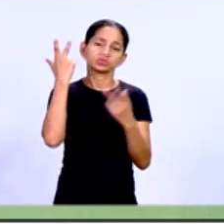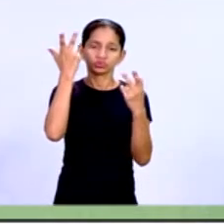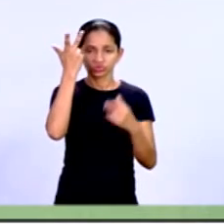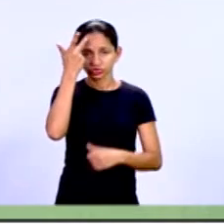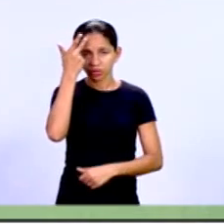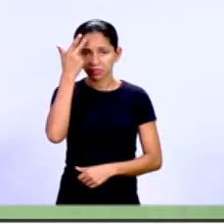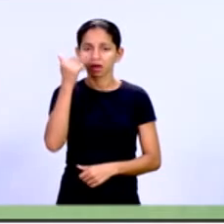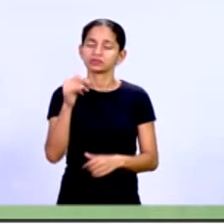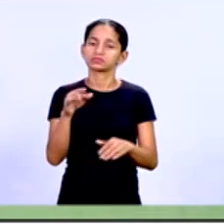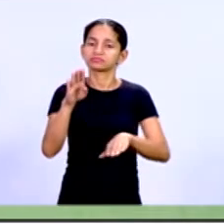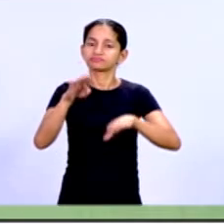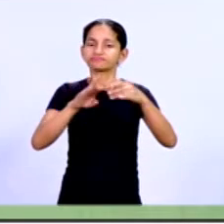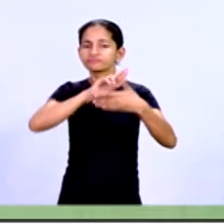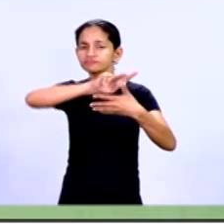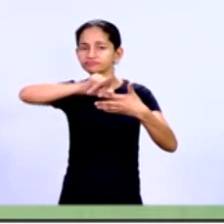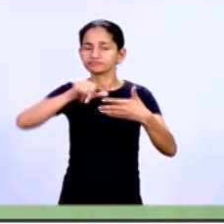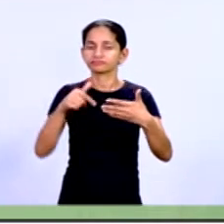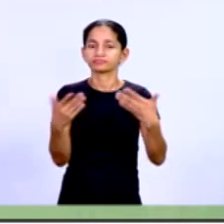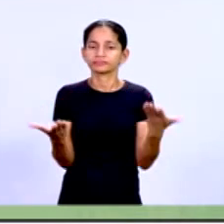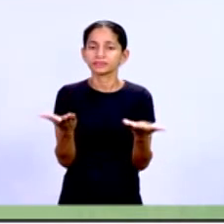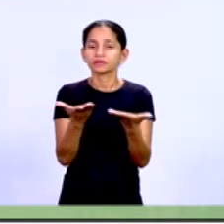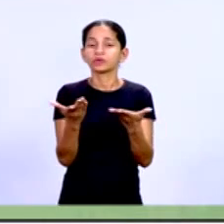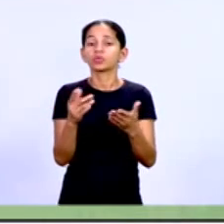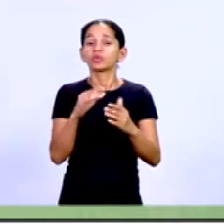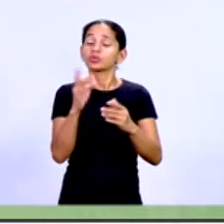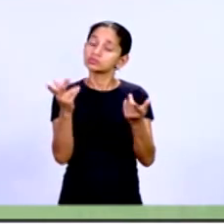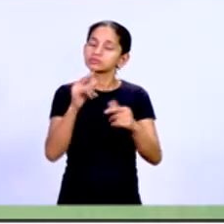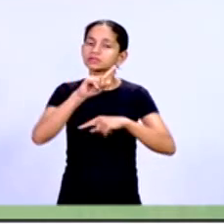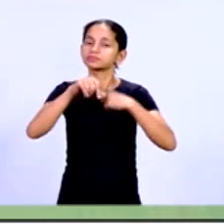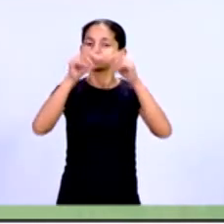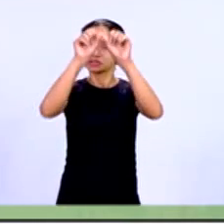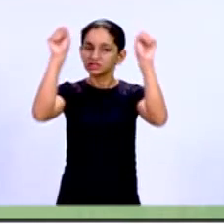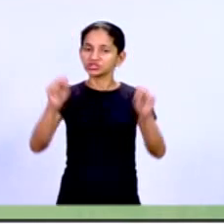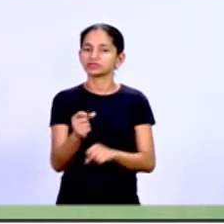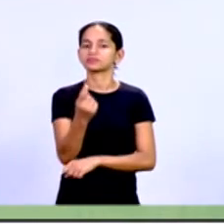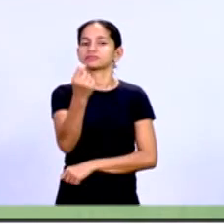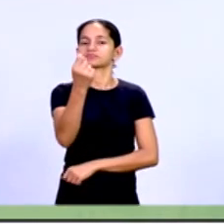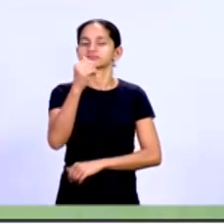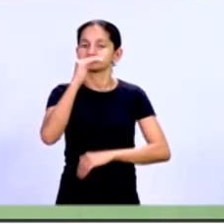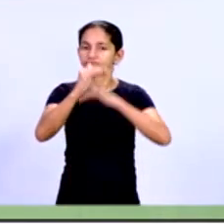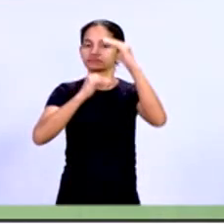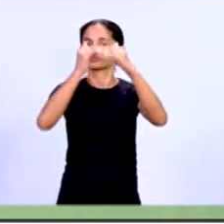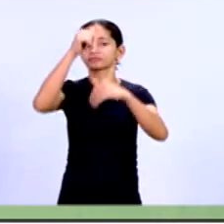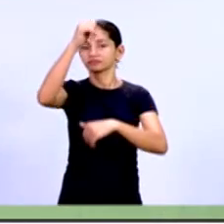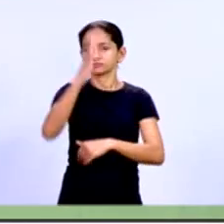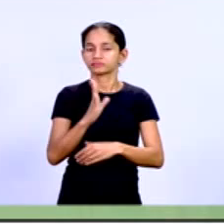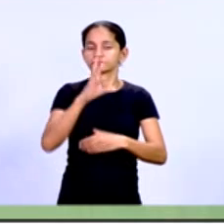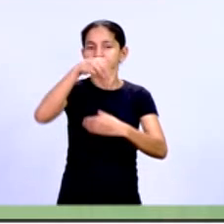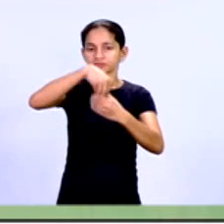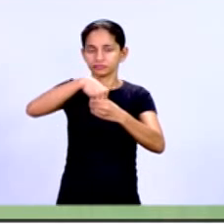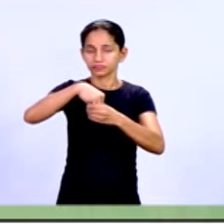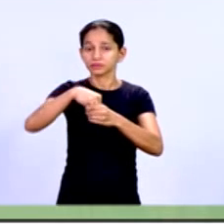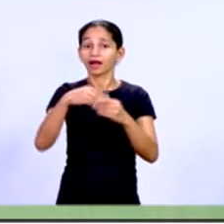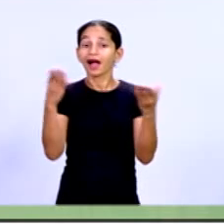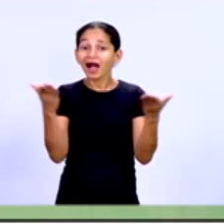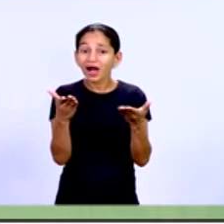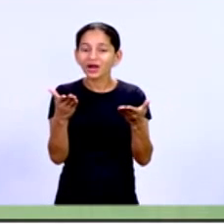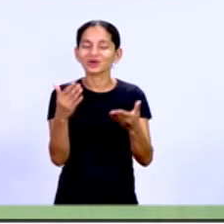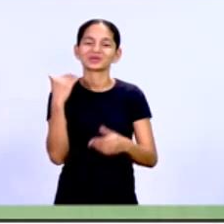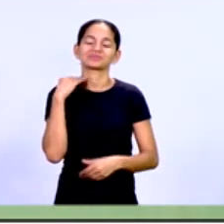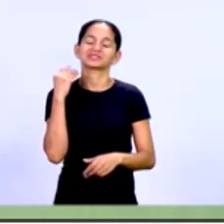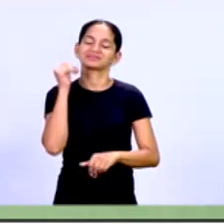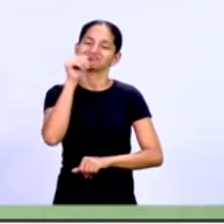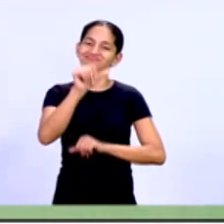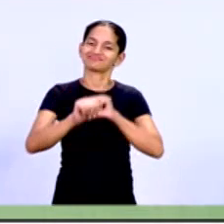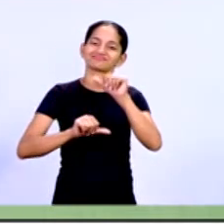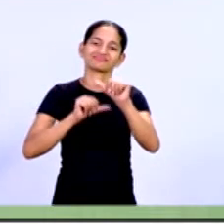bancos múltiplos. Então, com a evolução do sistema financeiro nacional, nós vemos a figura da mudança do banco